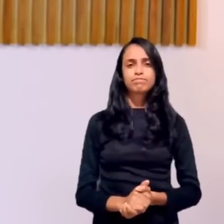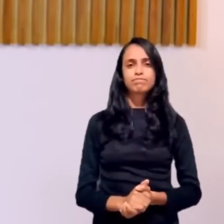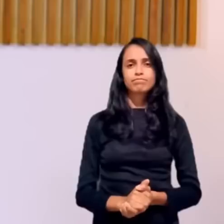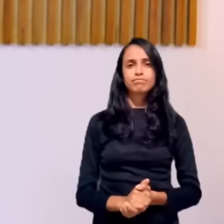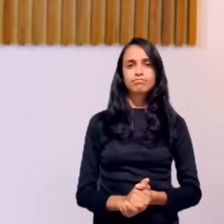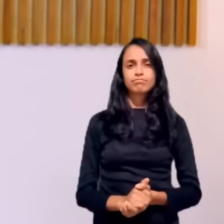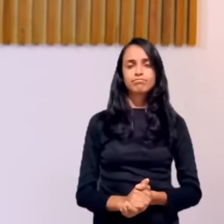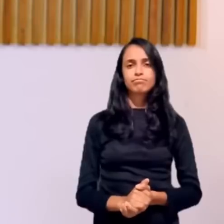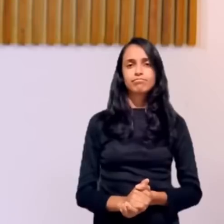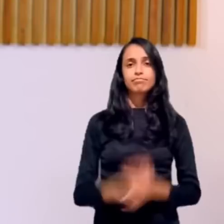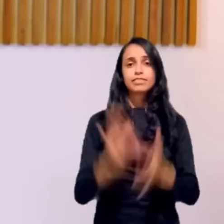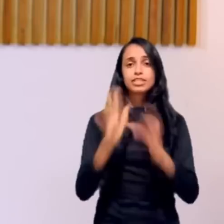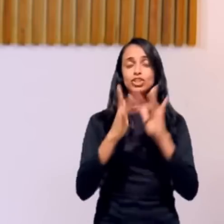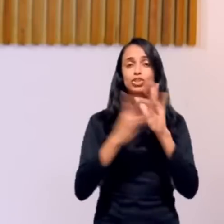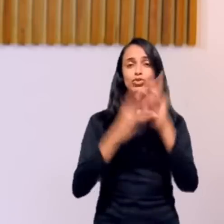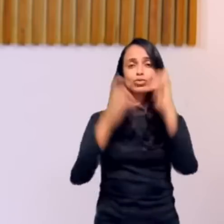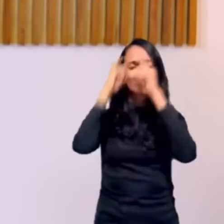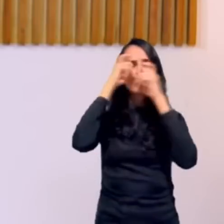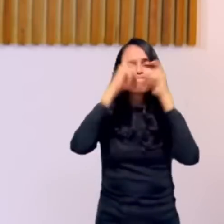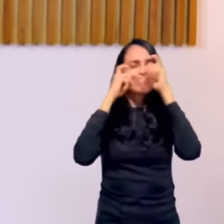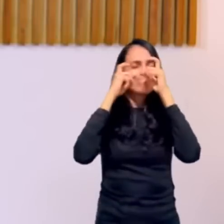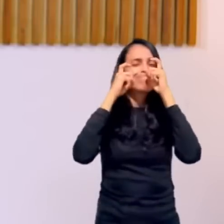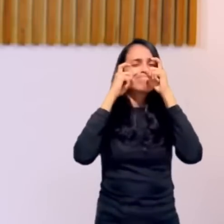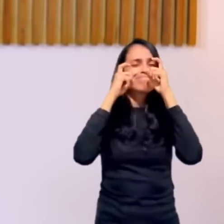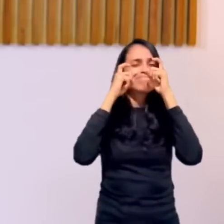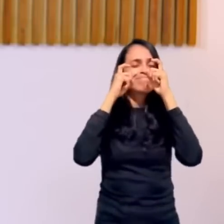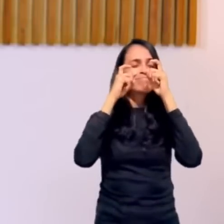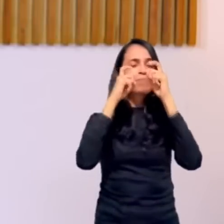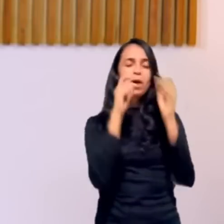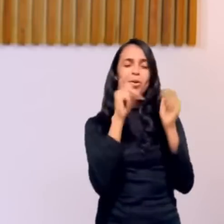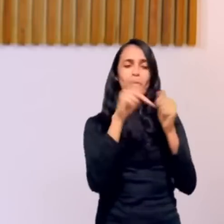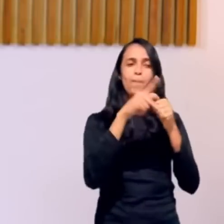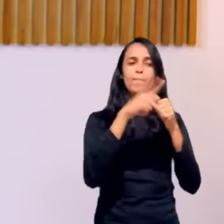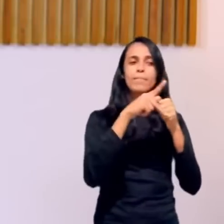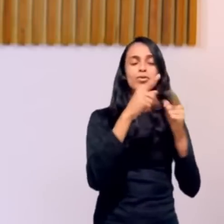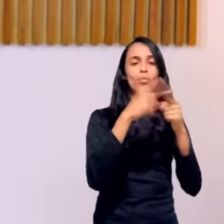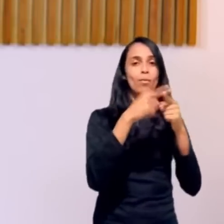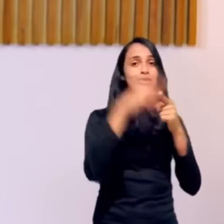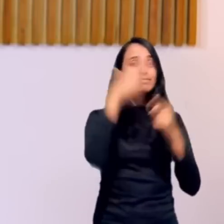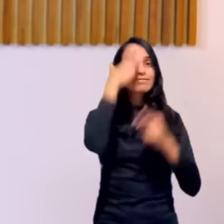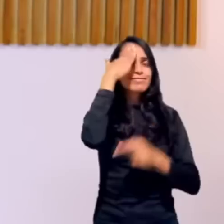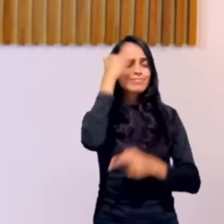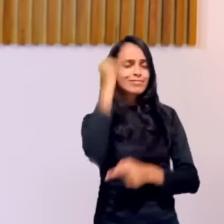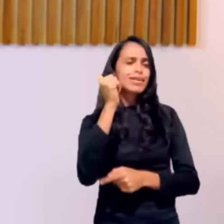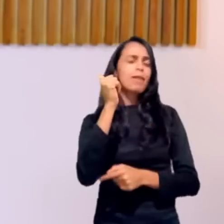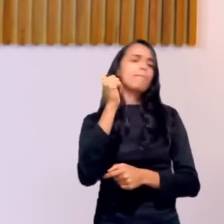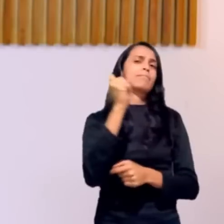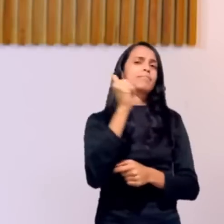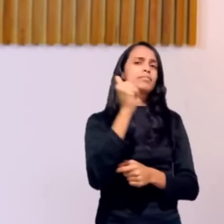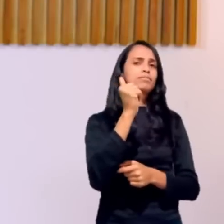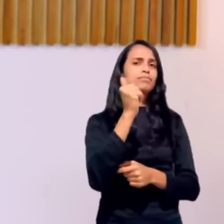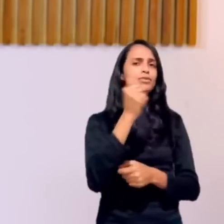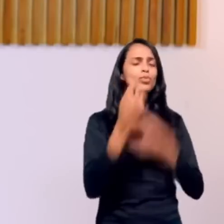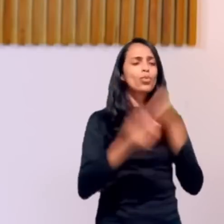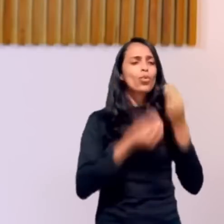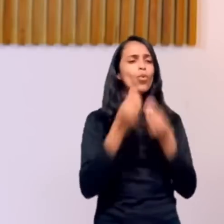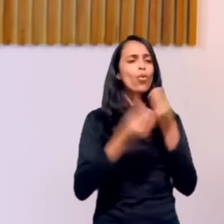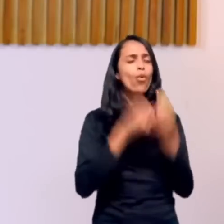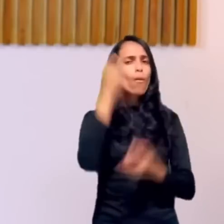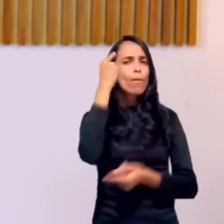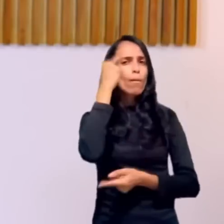porque ele sabia como estava o coração de Pedro. Ele sabia o que estava se passando dentro da mente